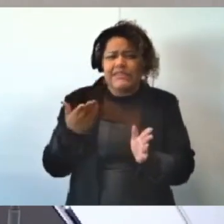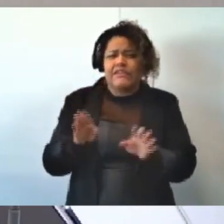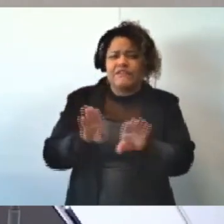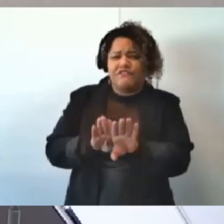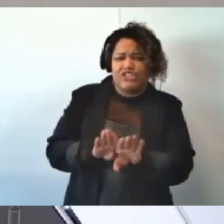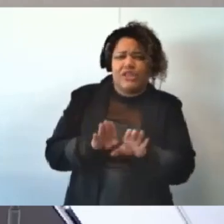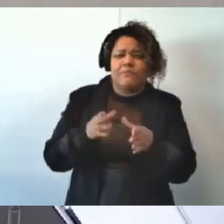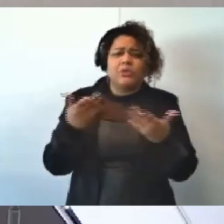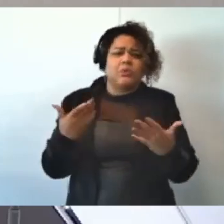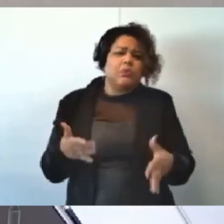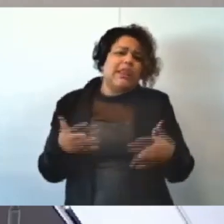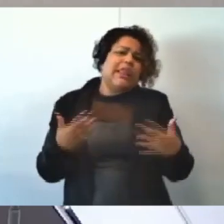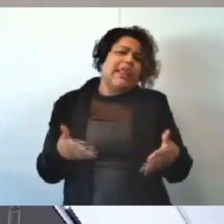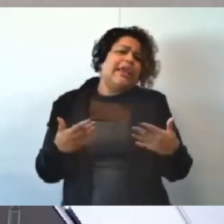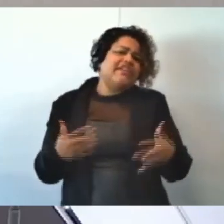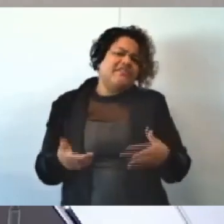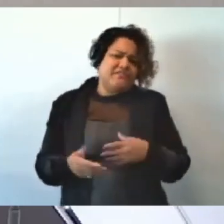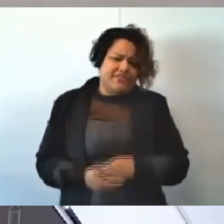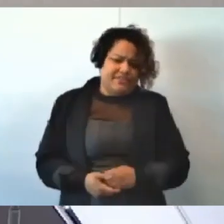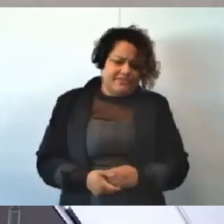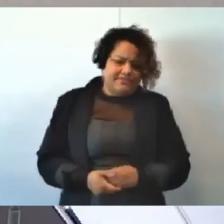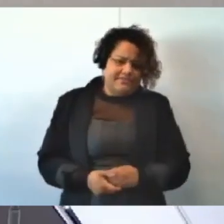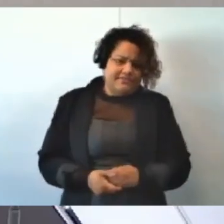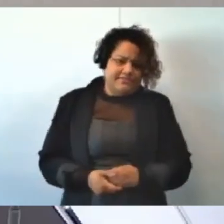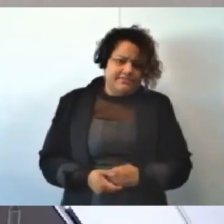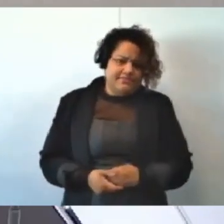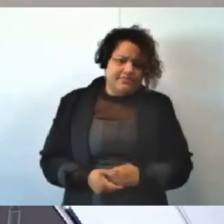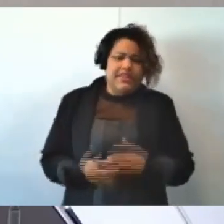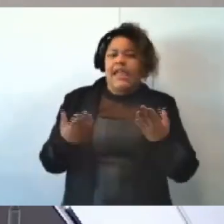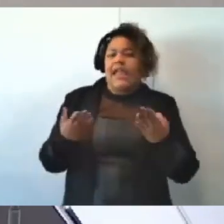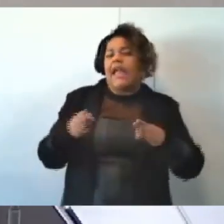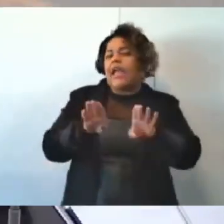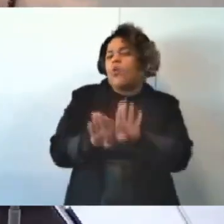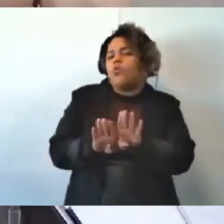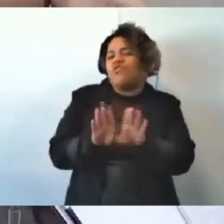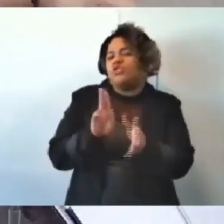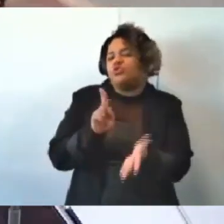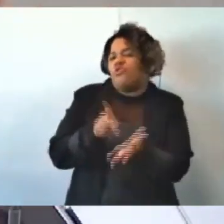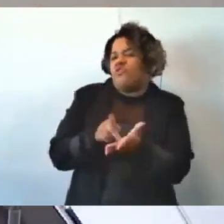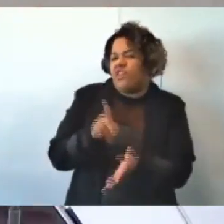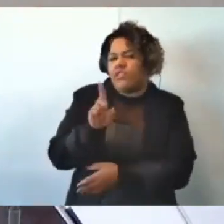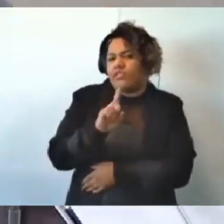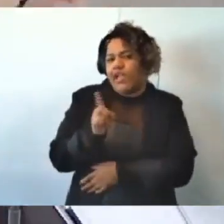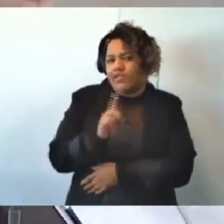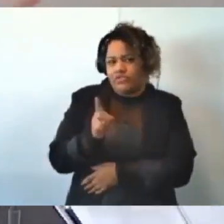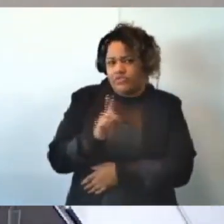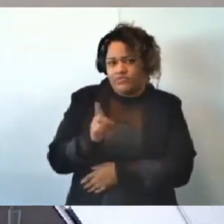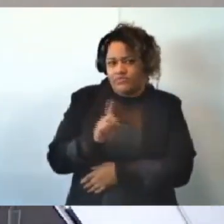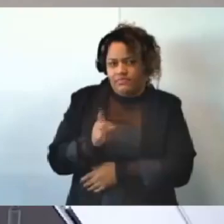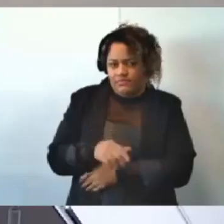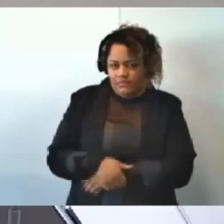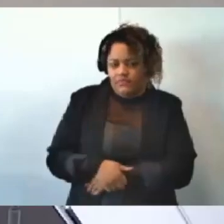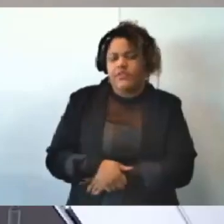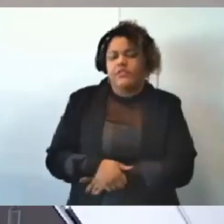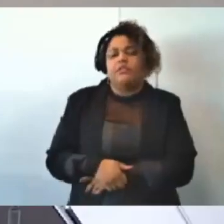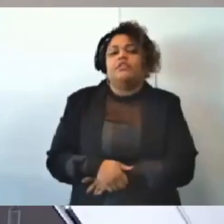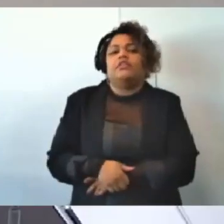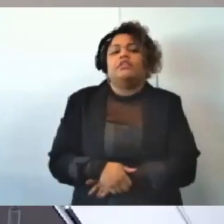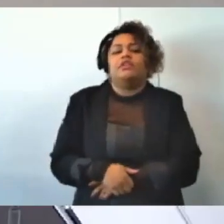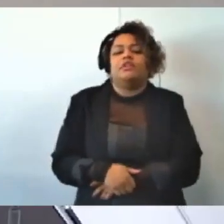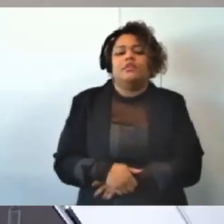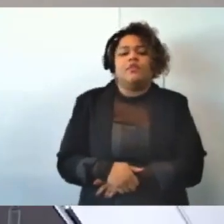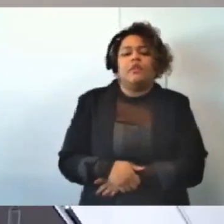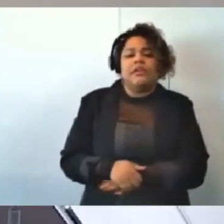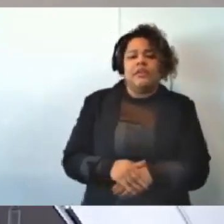leve. As ruas não estavam fechadas, totalmente fechadinhas, para impedir.